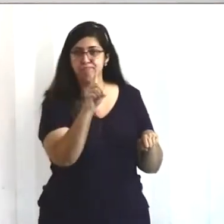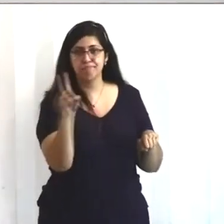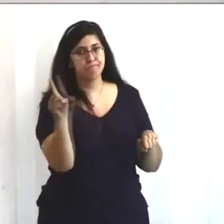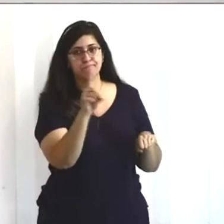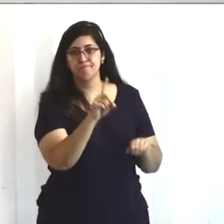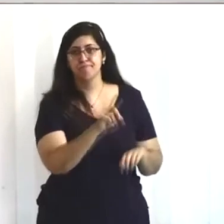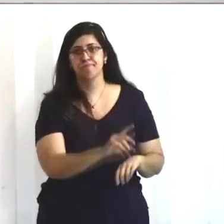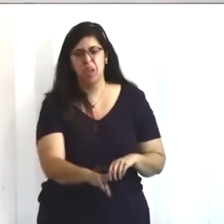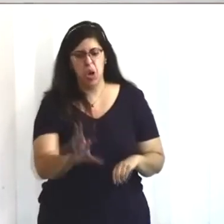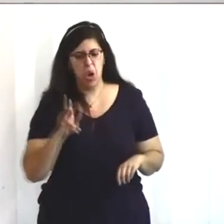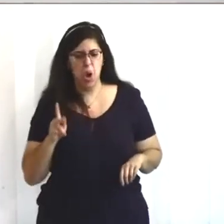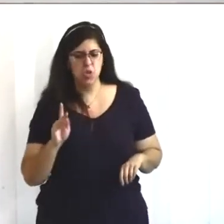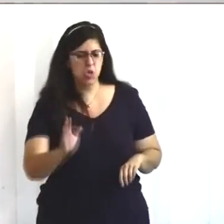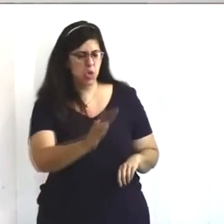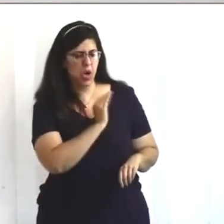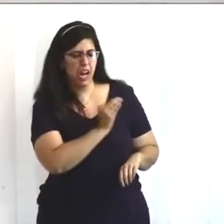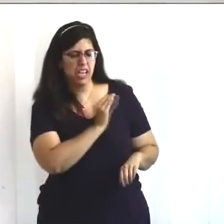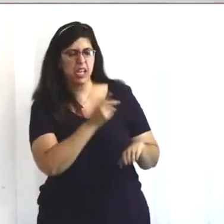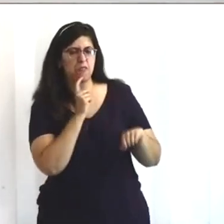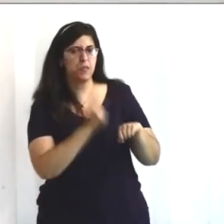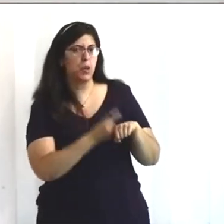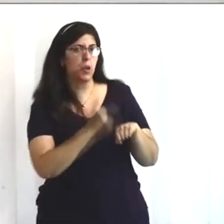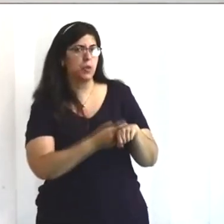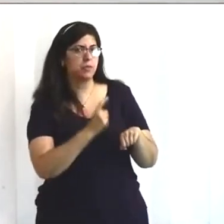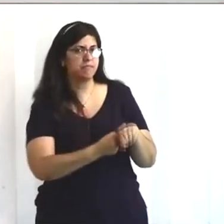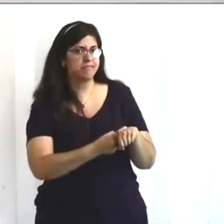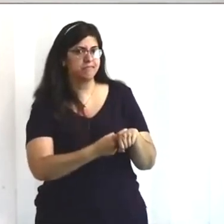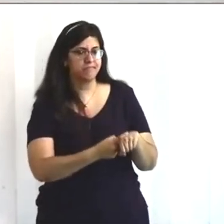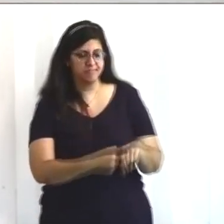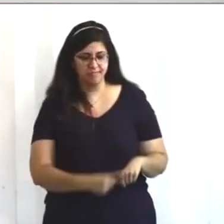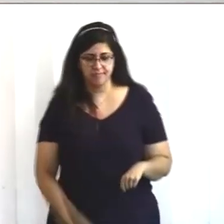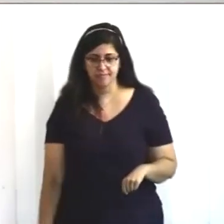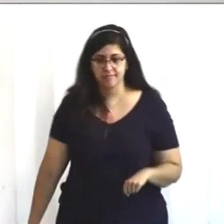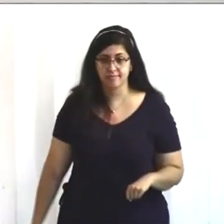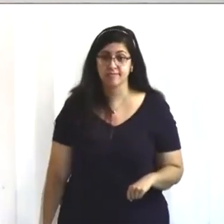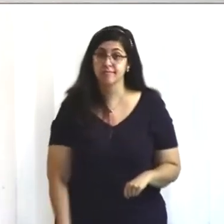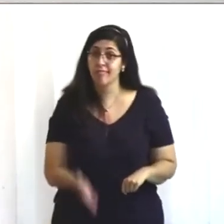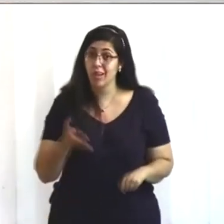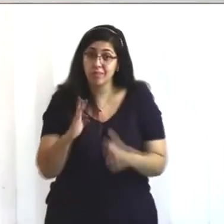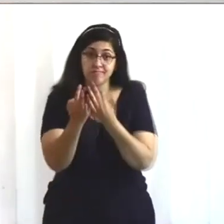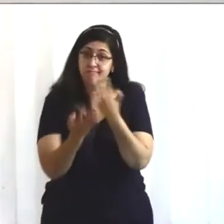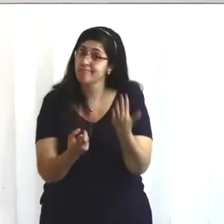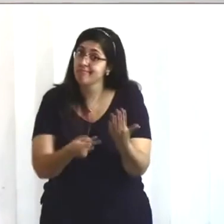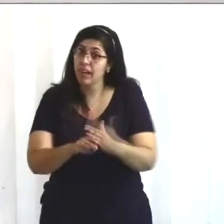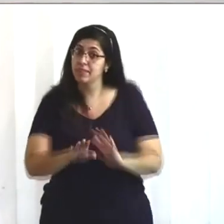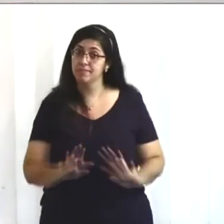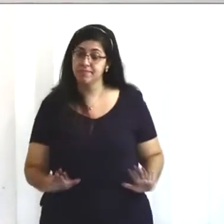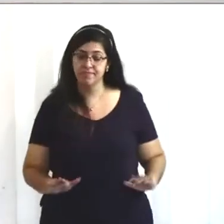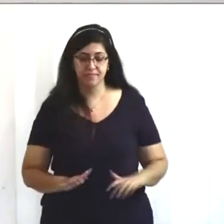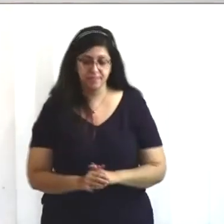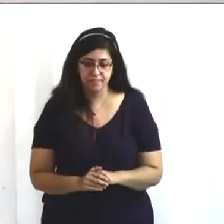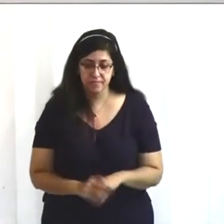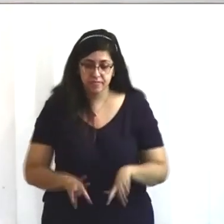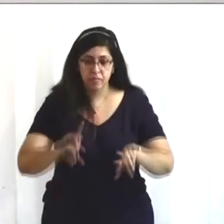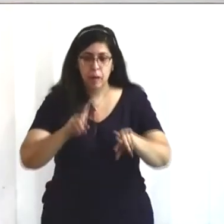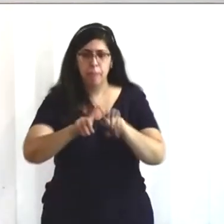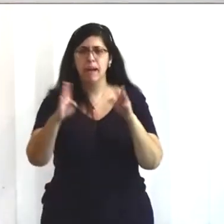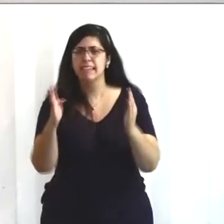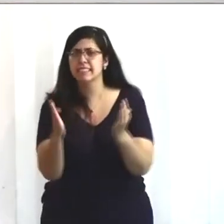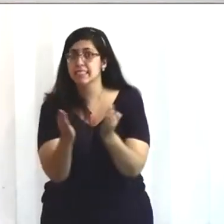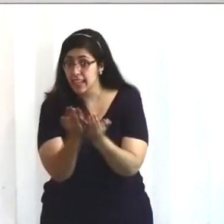eu puder, à luz dessa exposição, aquilo que é um temor para muitos cristãos dos nossos dias, que eles podem blasfemar contra